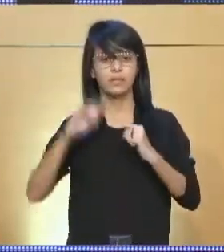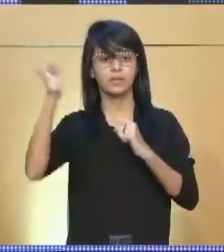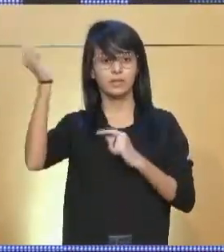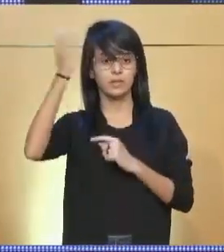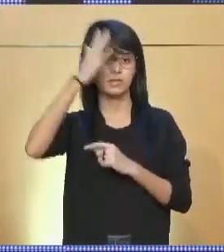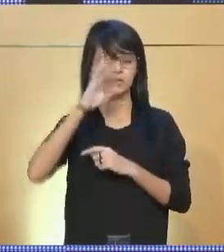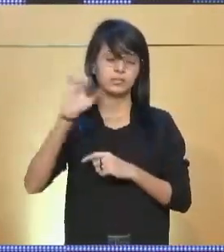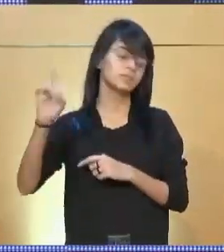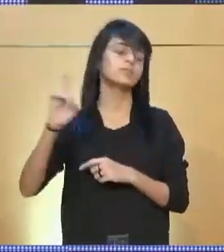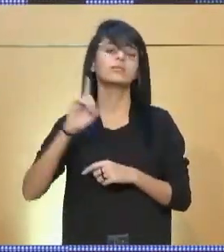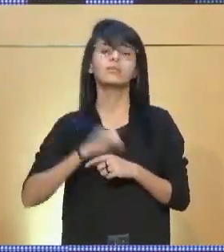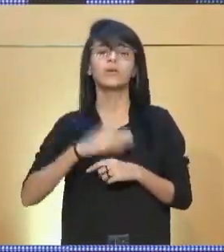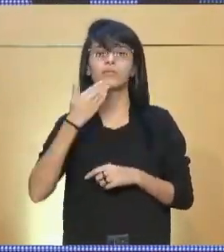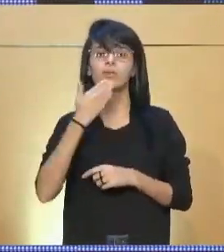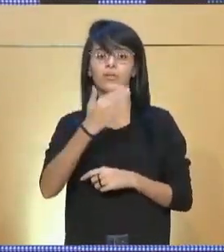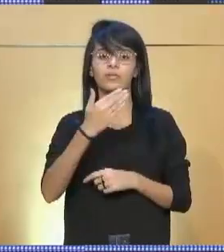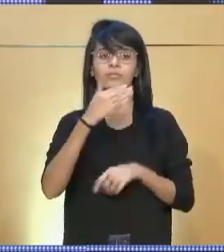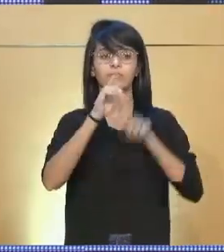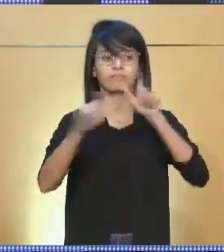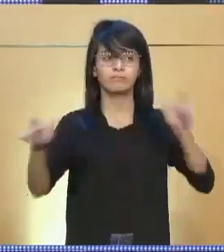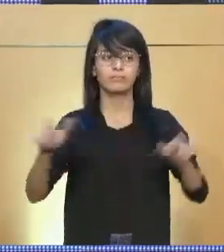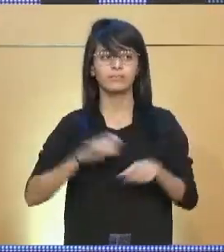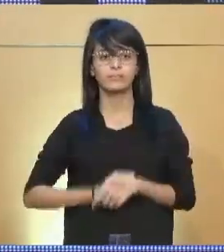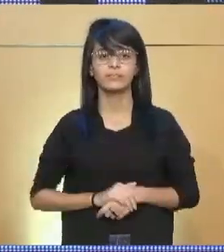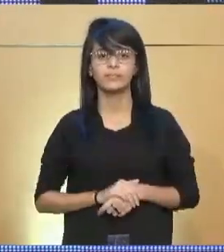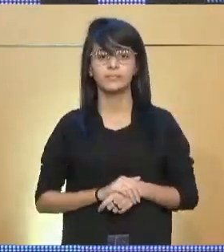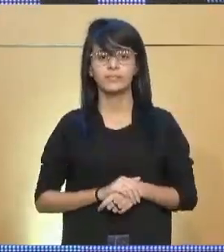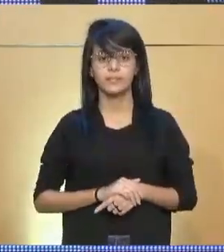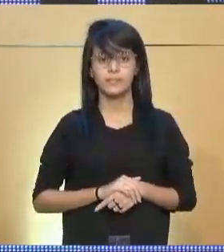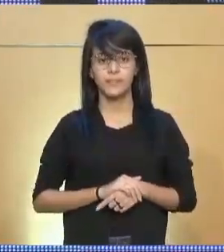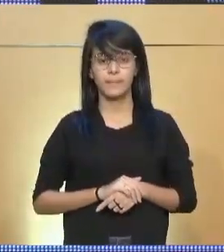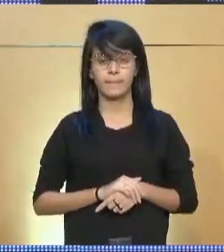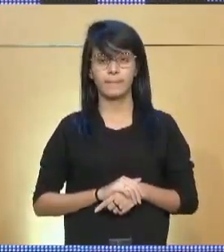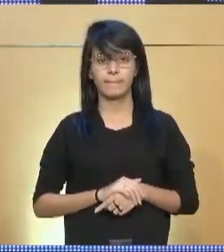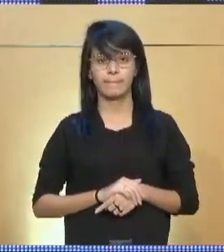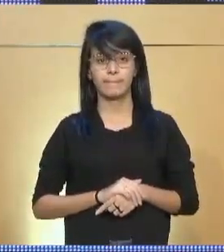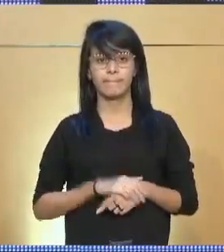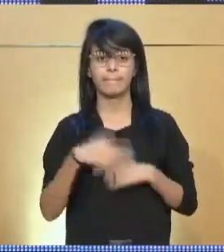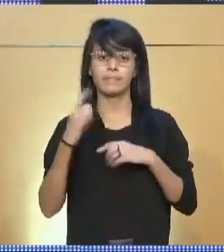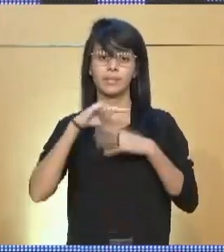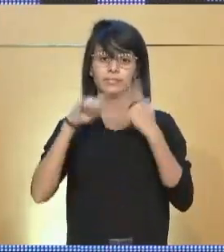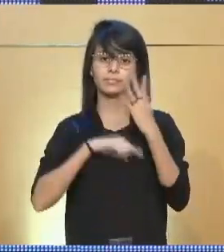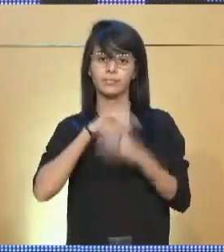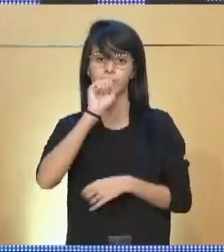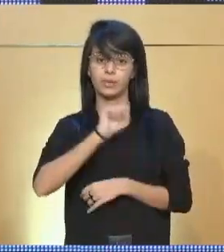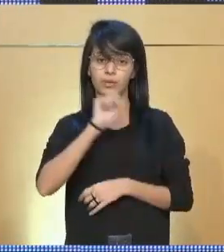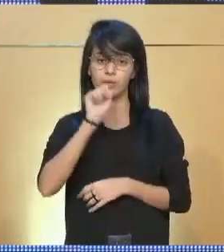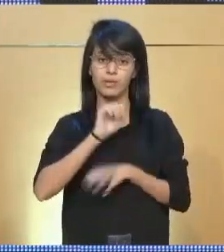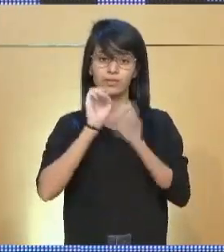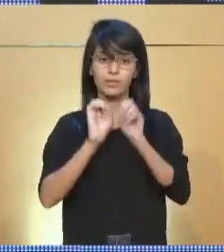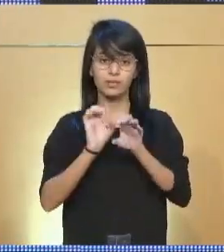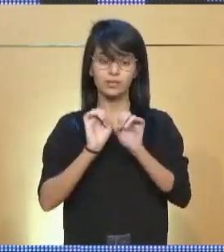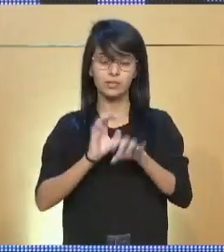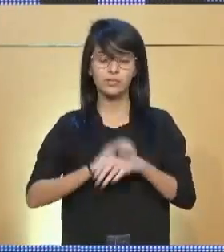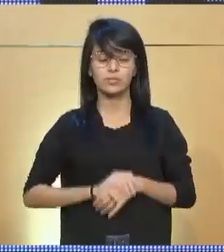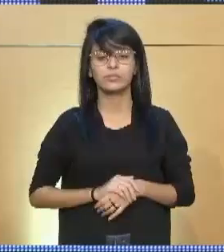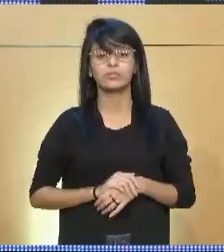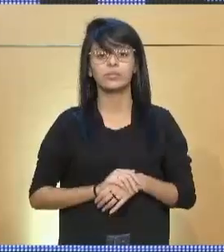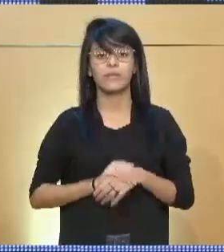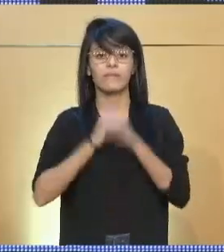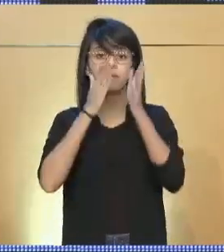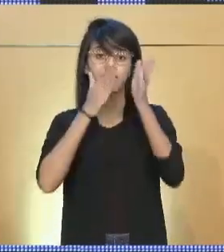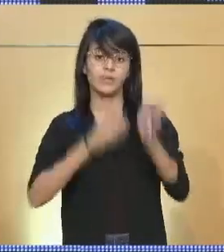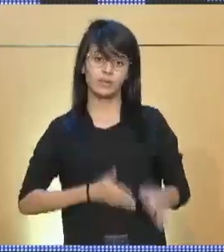Deus e ao favor dos homens. Vamos lá, a nossa oitava lição, bem interessante, fidelidade